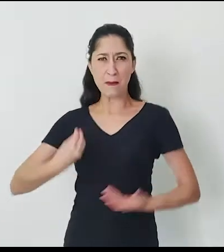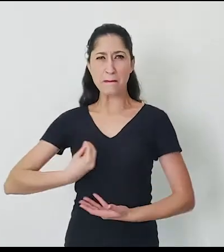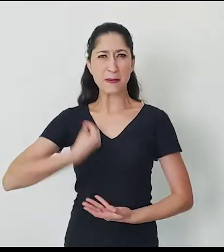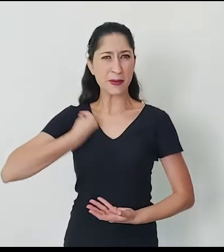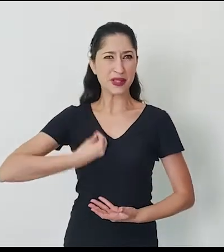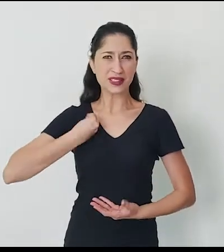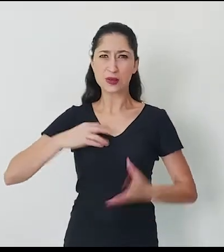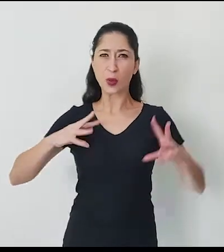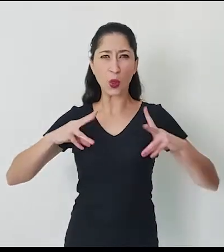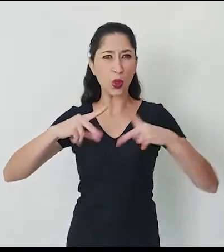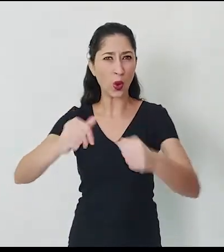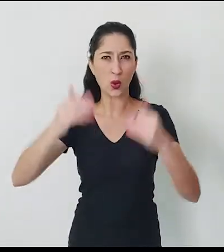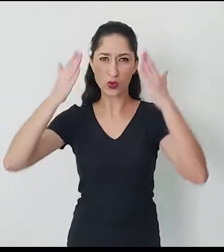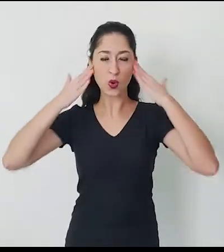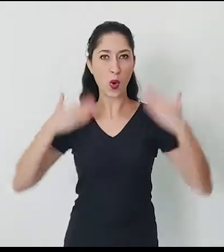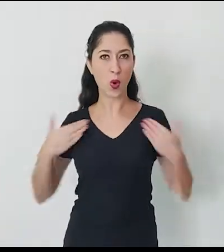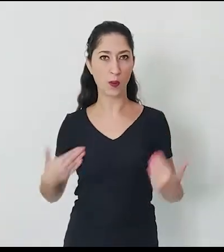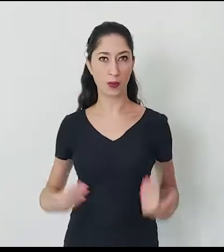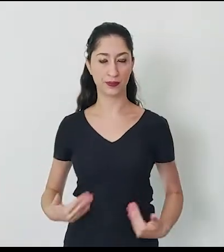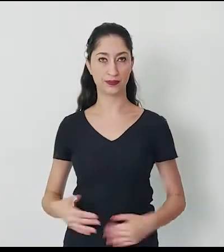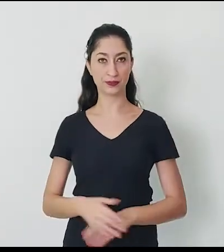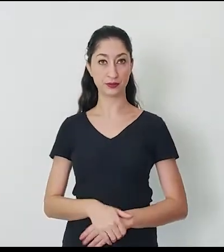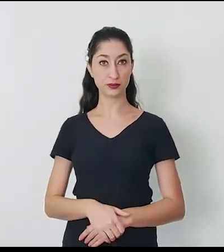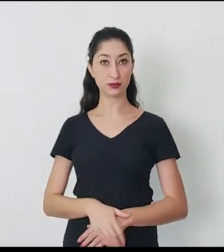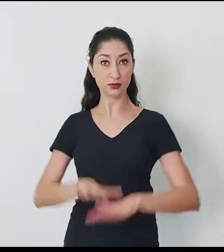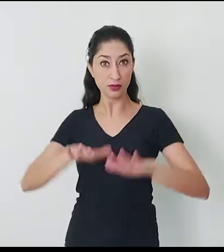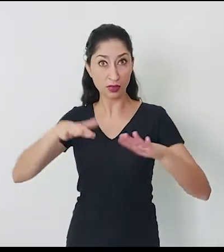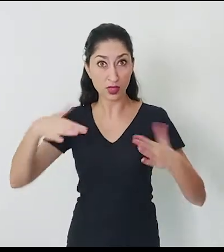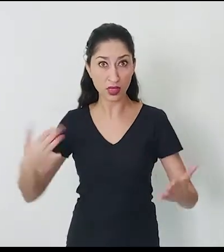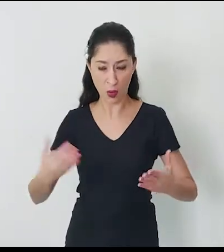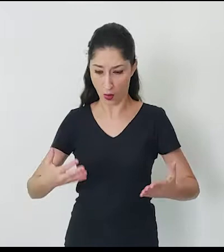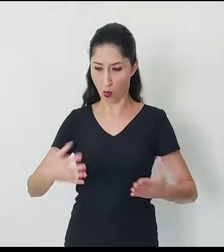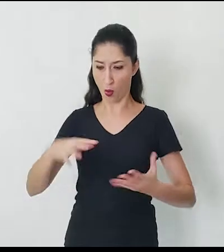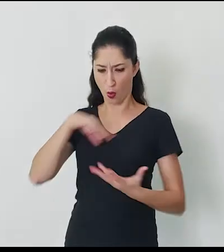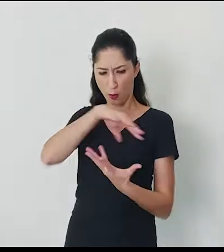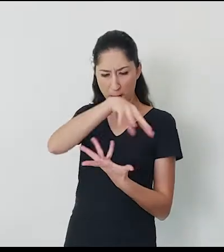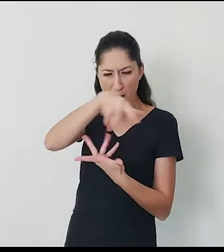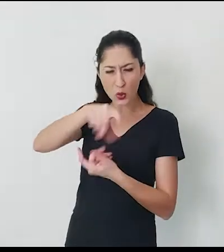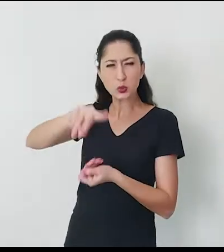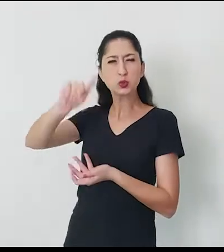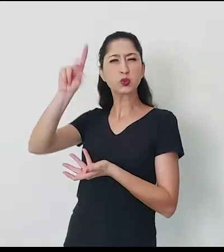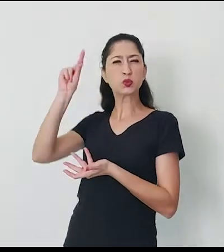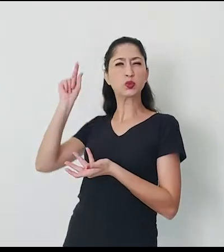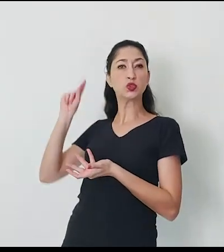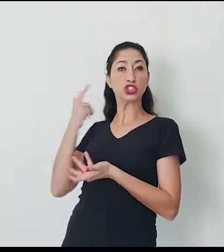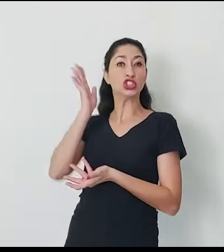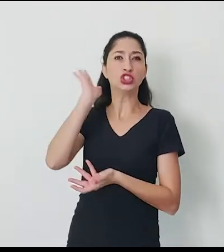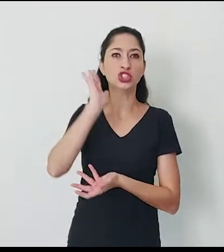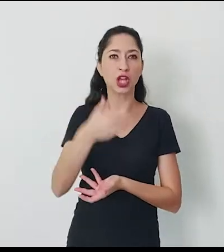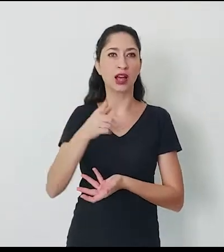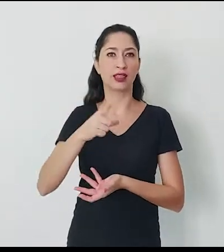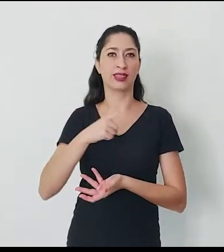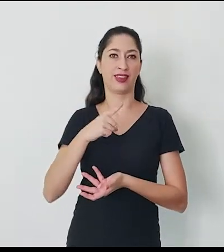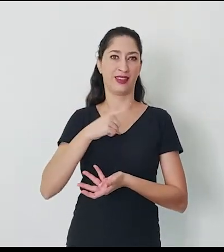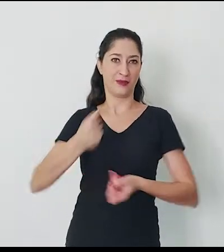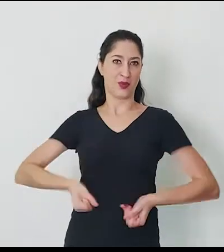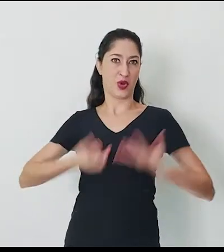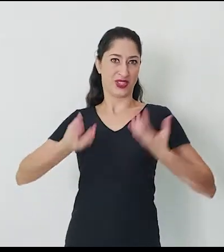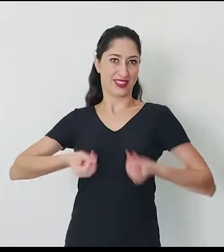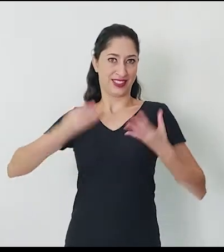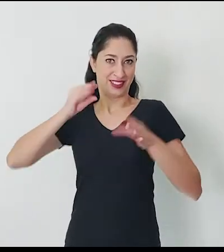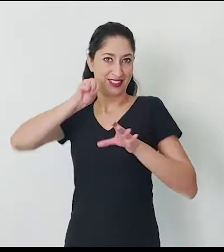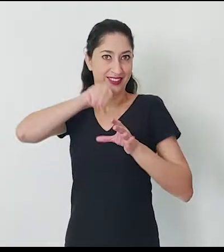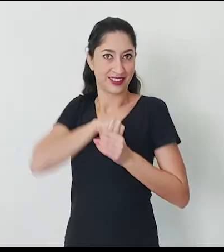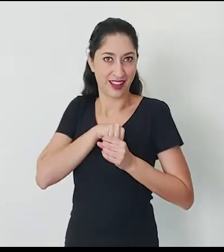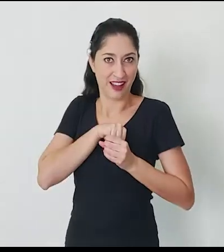sempre esteve presente. Então, desde que o mundo é mundo, a poesia esteve presente em nossos corpos.